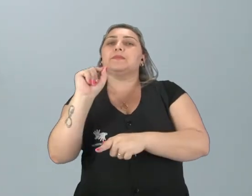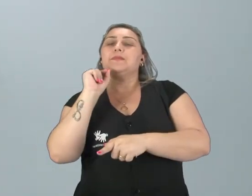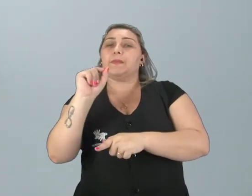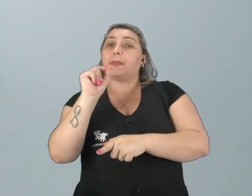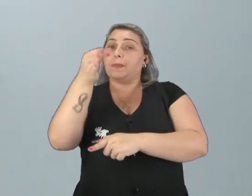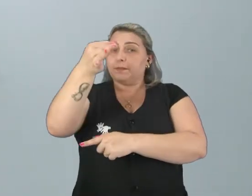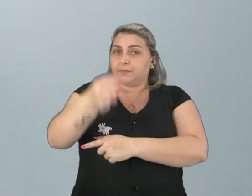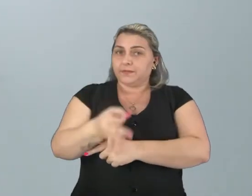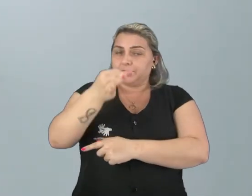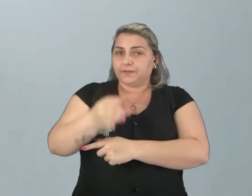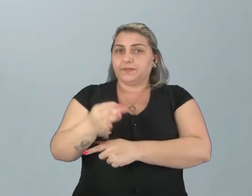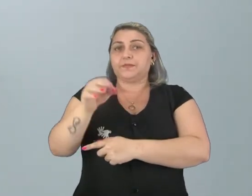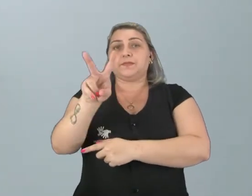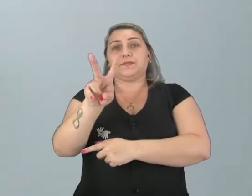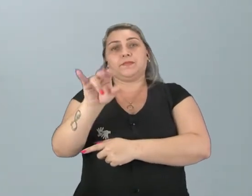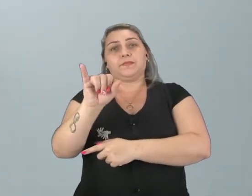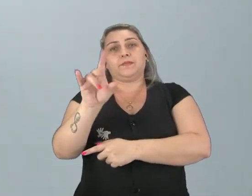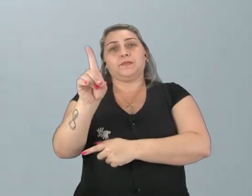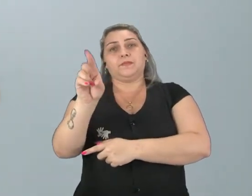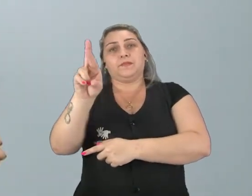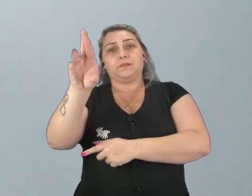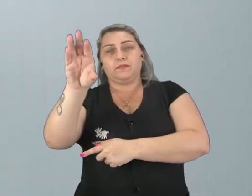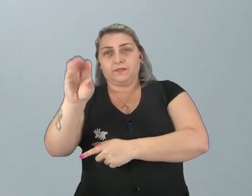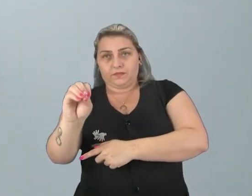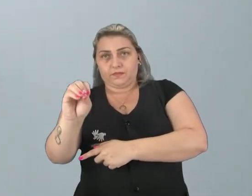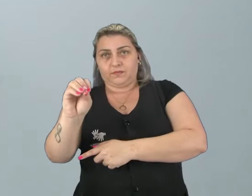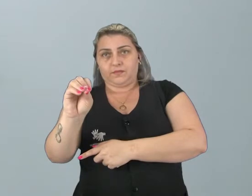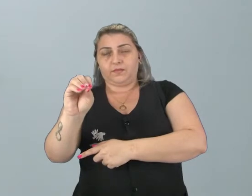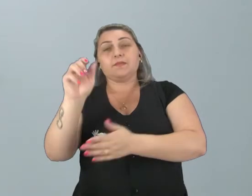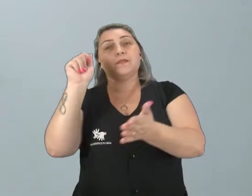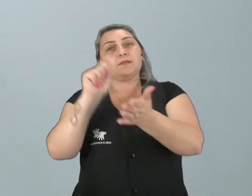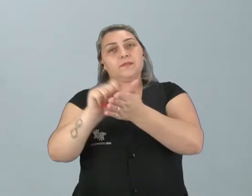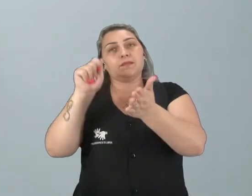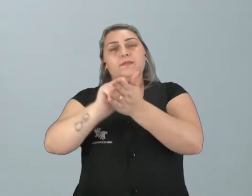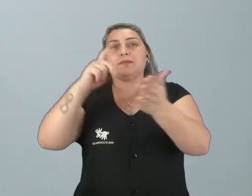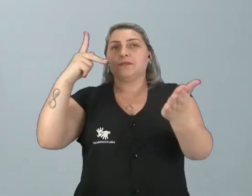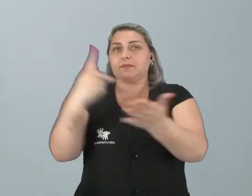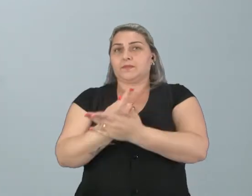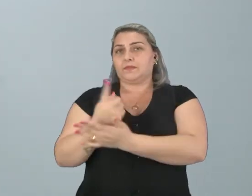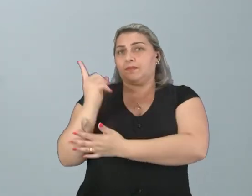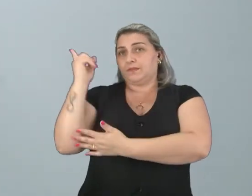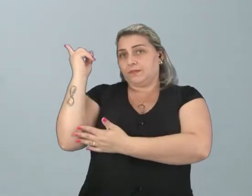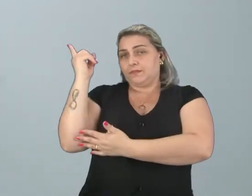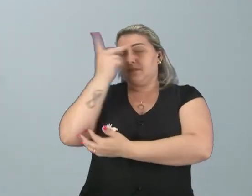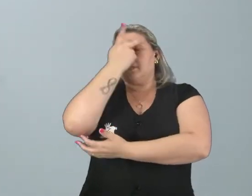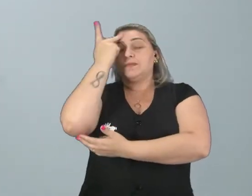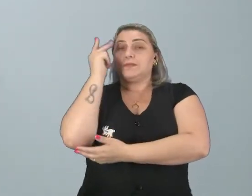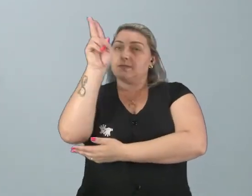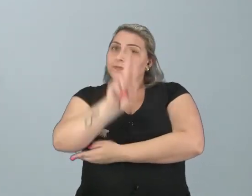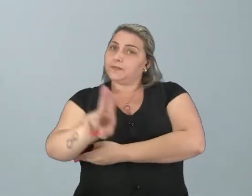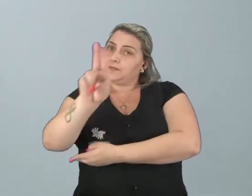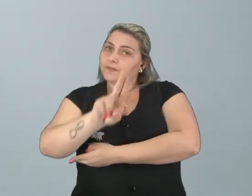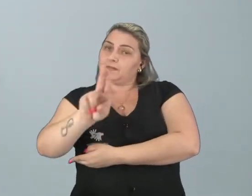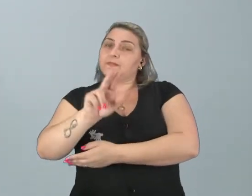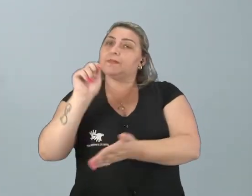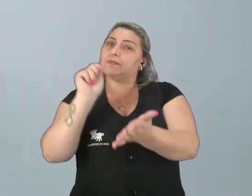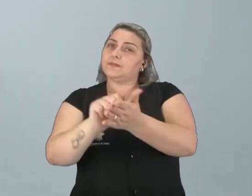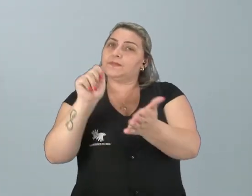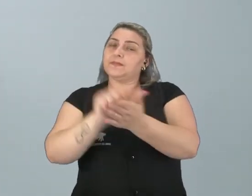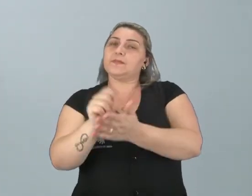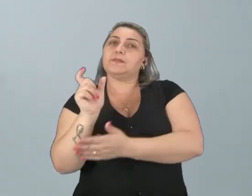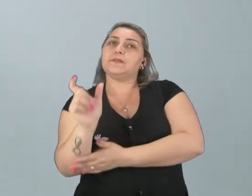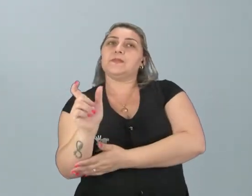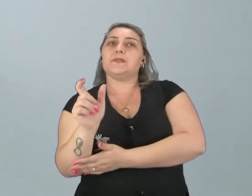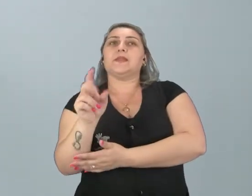o correto é vidro. A variação linguística deve ser respeitada, porém muitas pessoas utilizam na escrita a